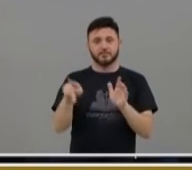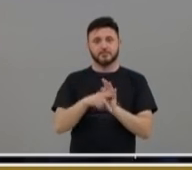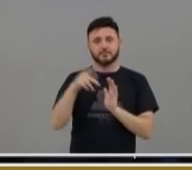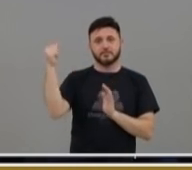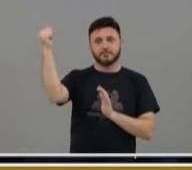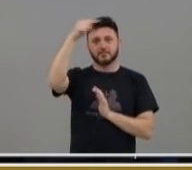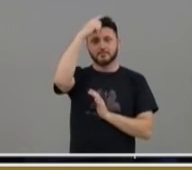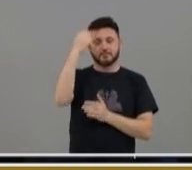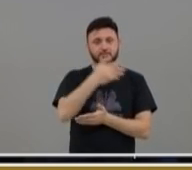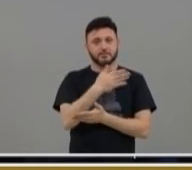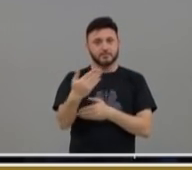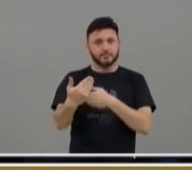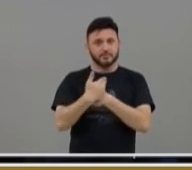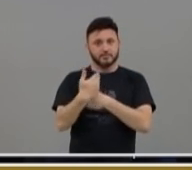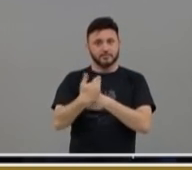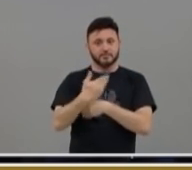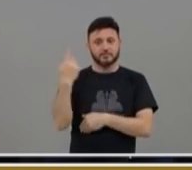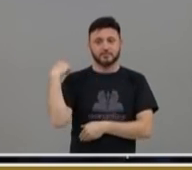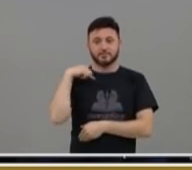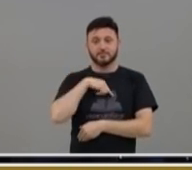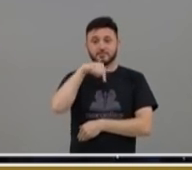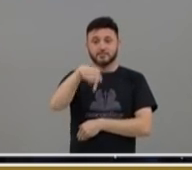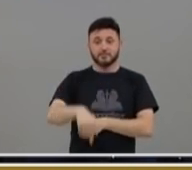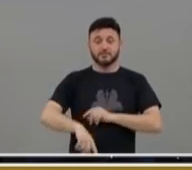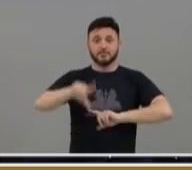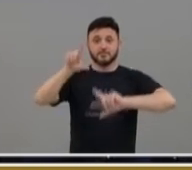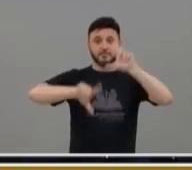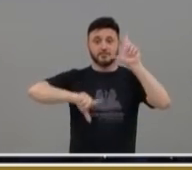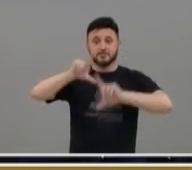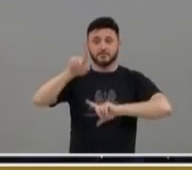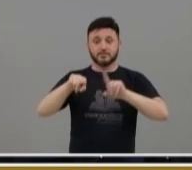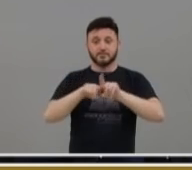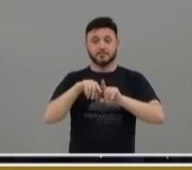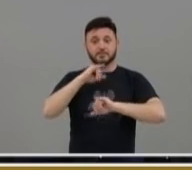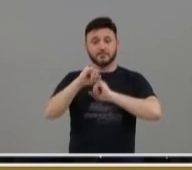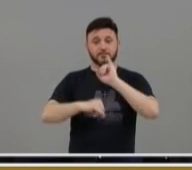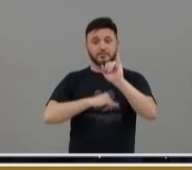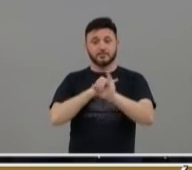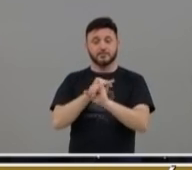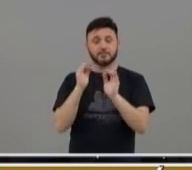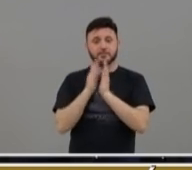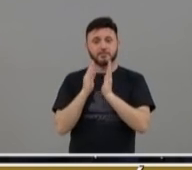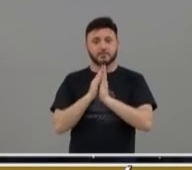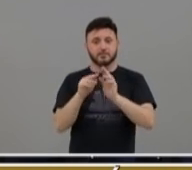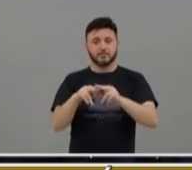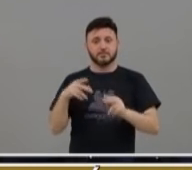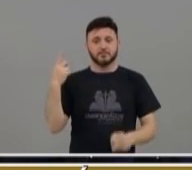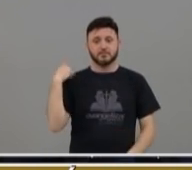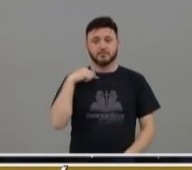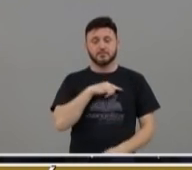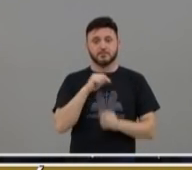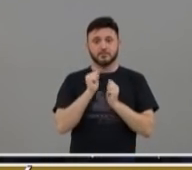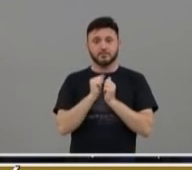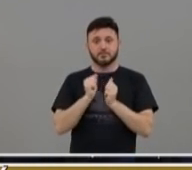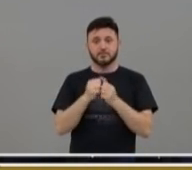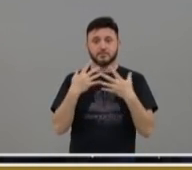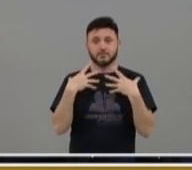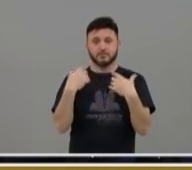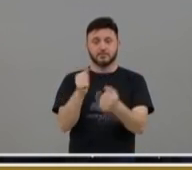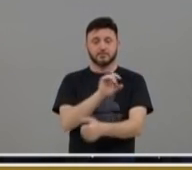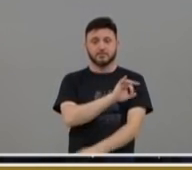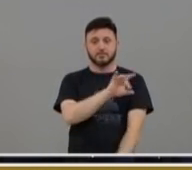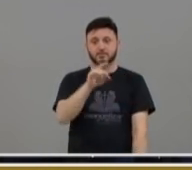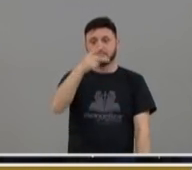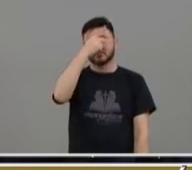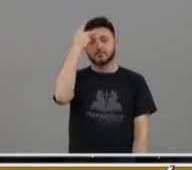acolho você que participa conosco pelas redes sociais, pela TV, que está rezando nesse momento conosco. Acolho cada pessoa que